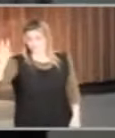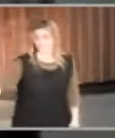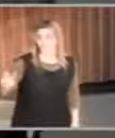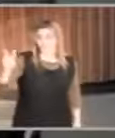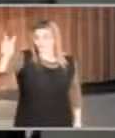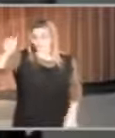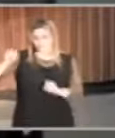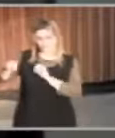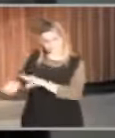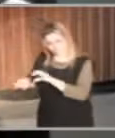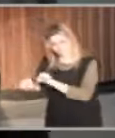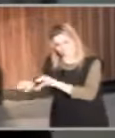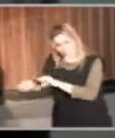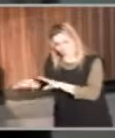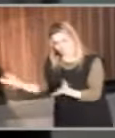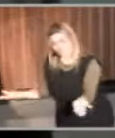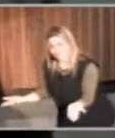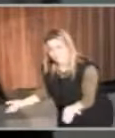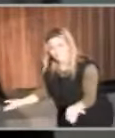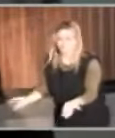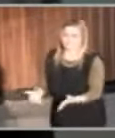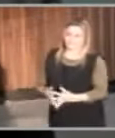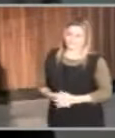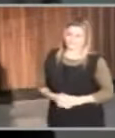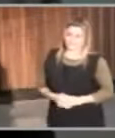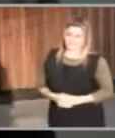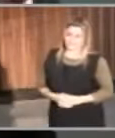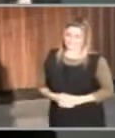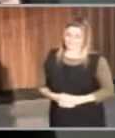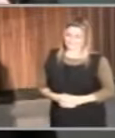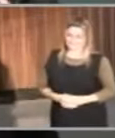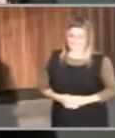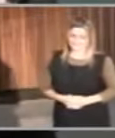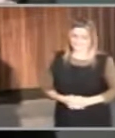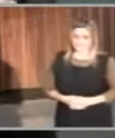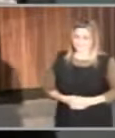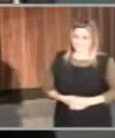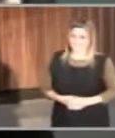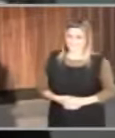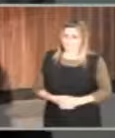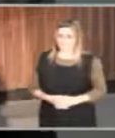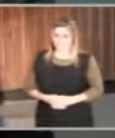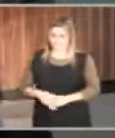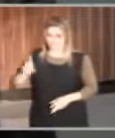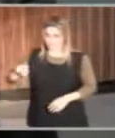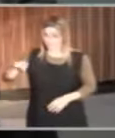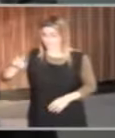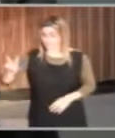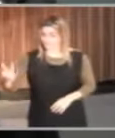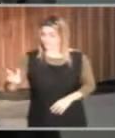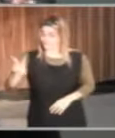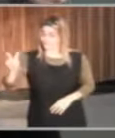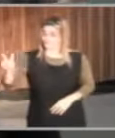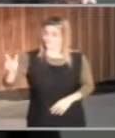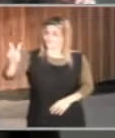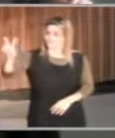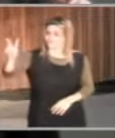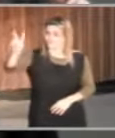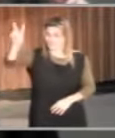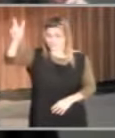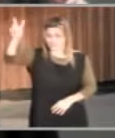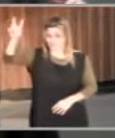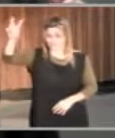radicais que a gente assume que a gente coloca como valor porque valor não se